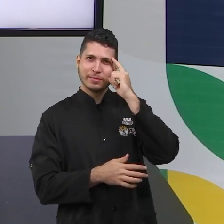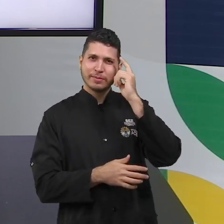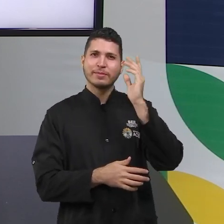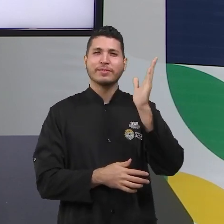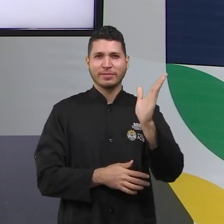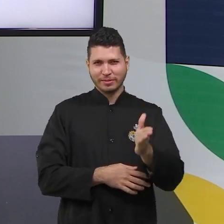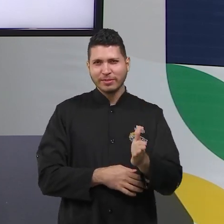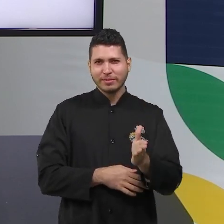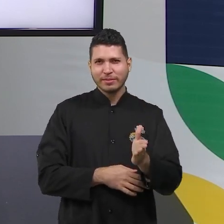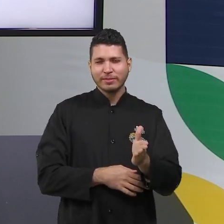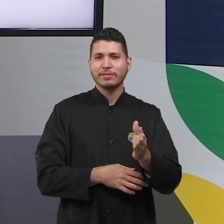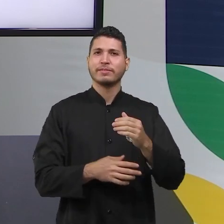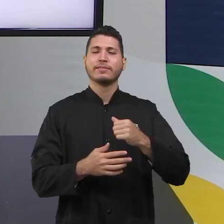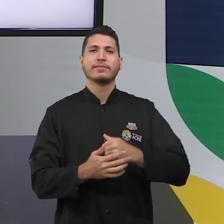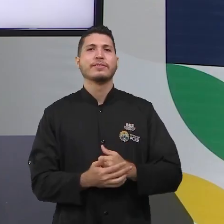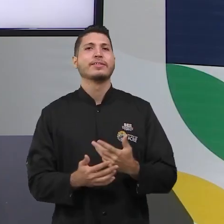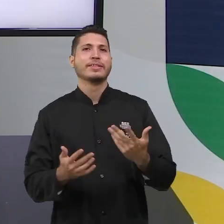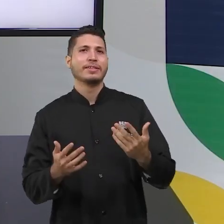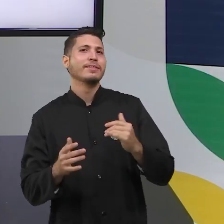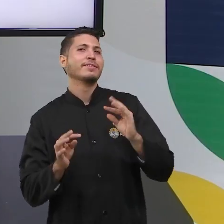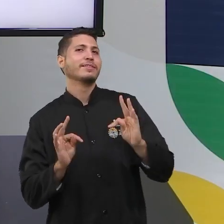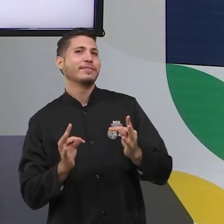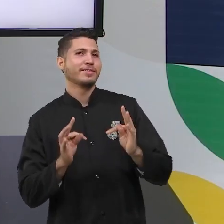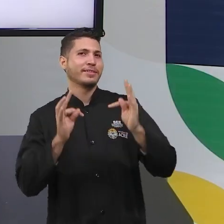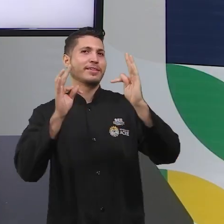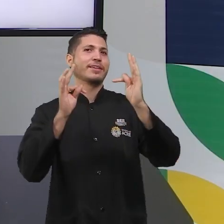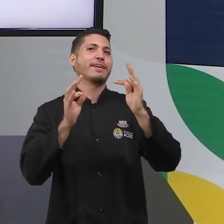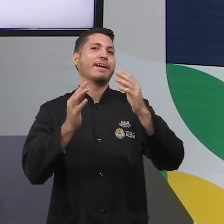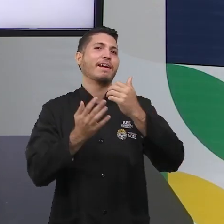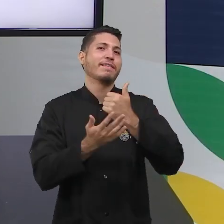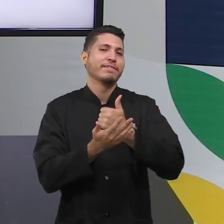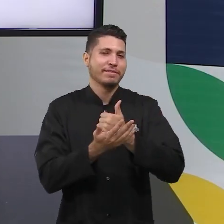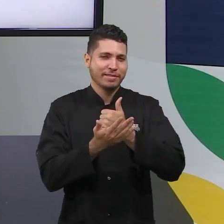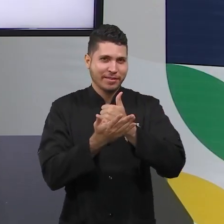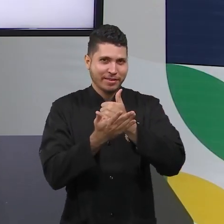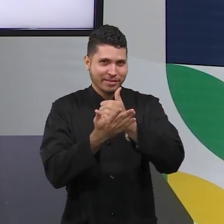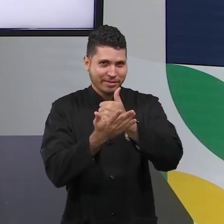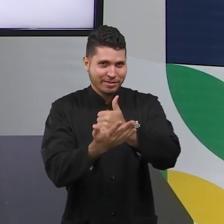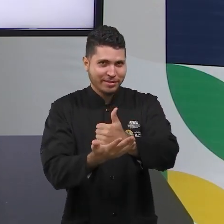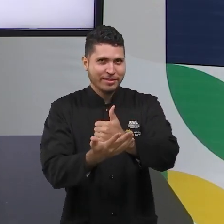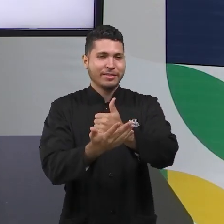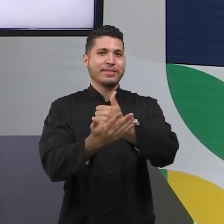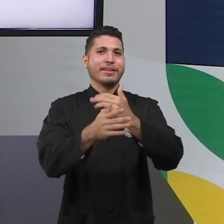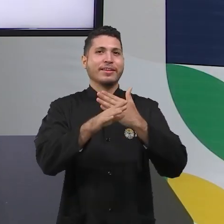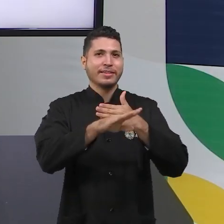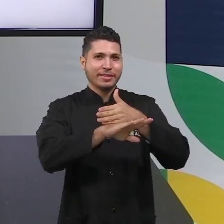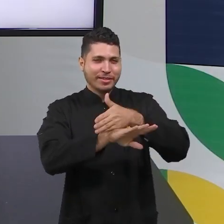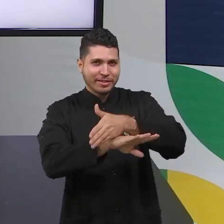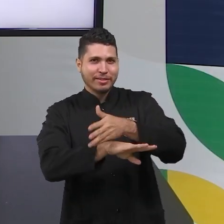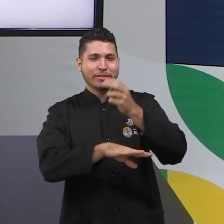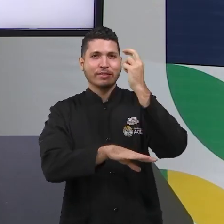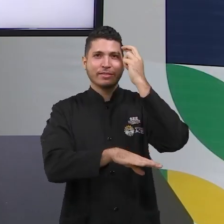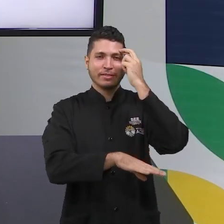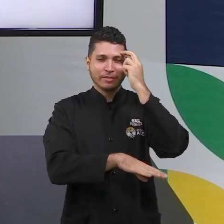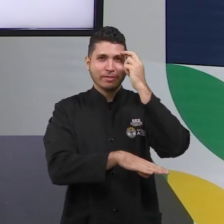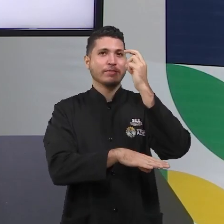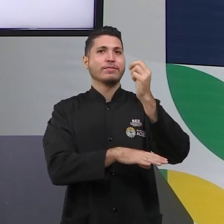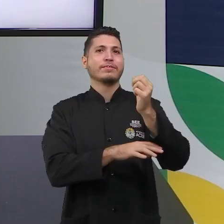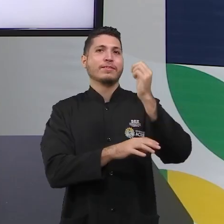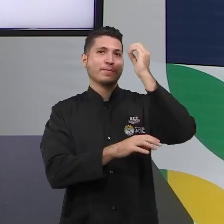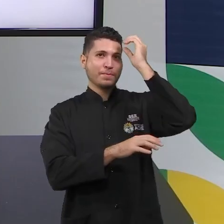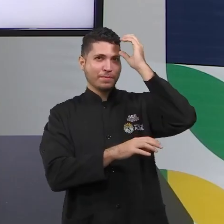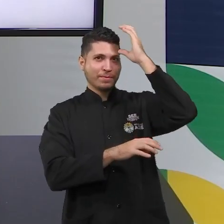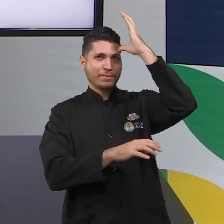que a tecnologia ela nos permite, fazer esse acesso, ter esse acesso à cultura, ao